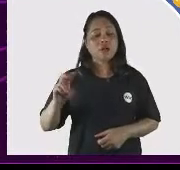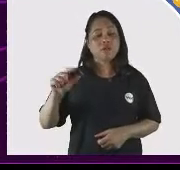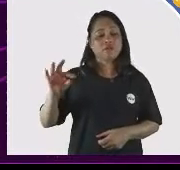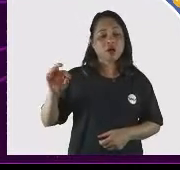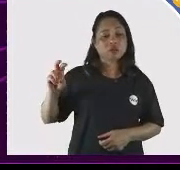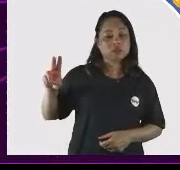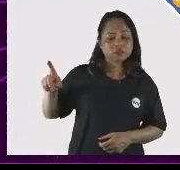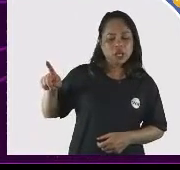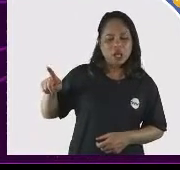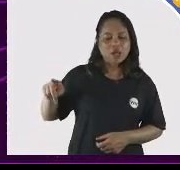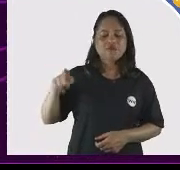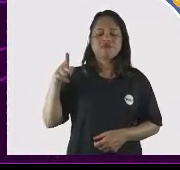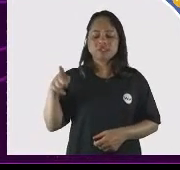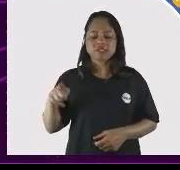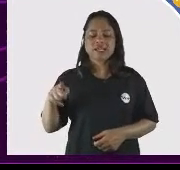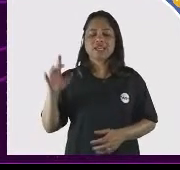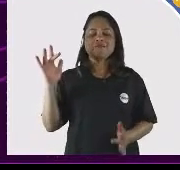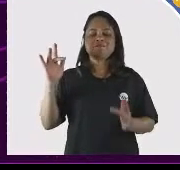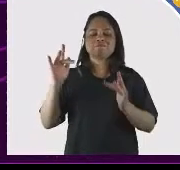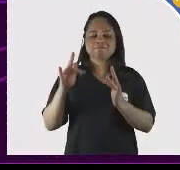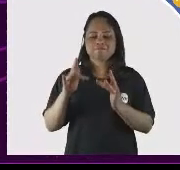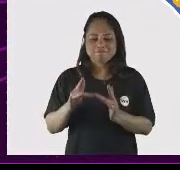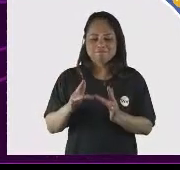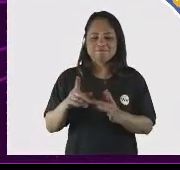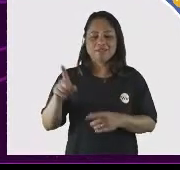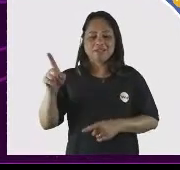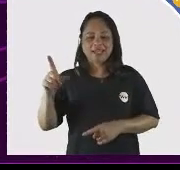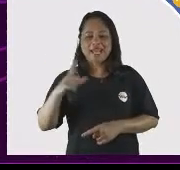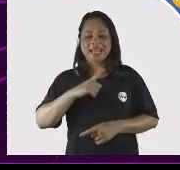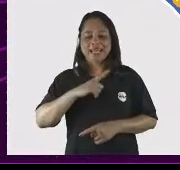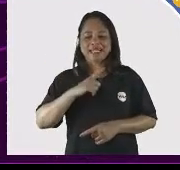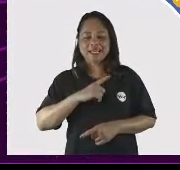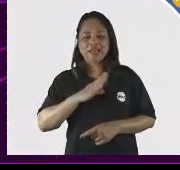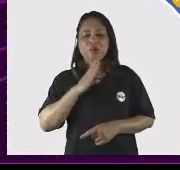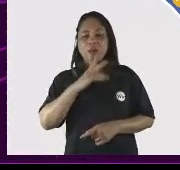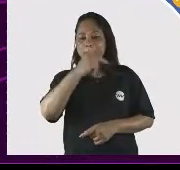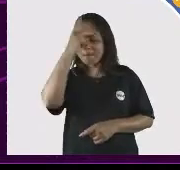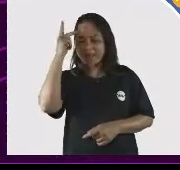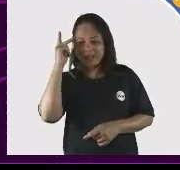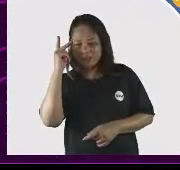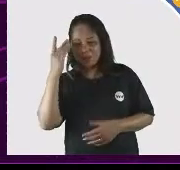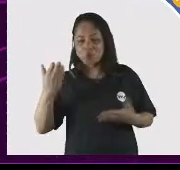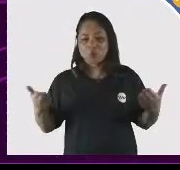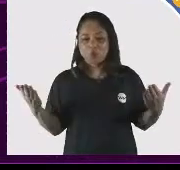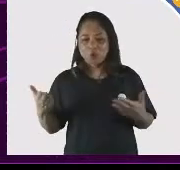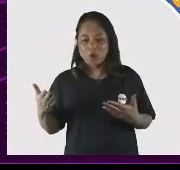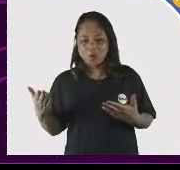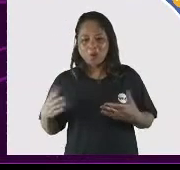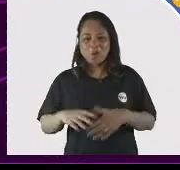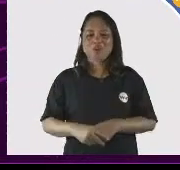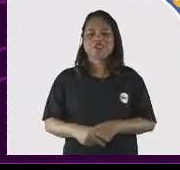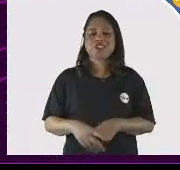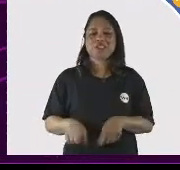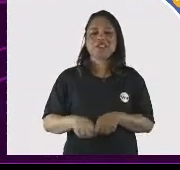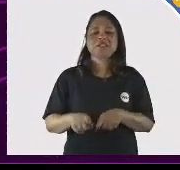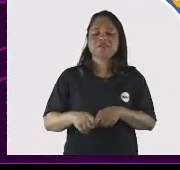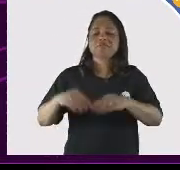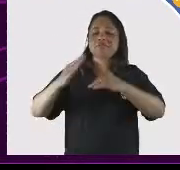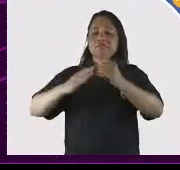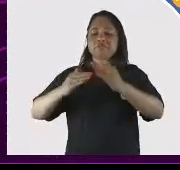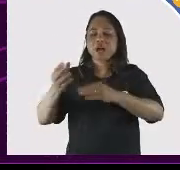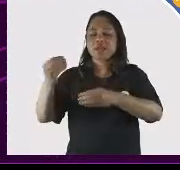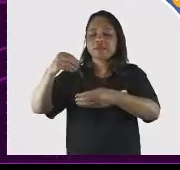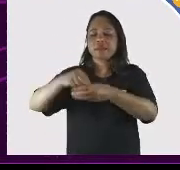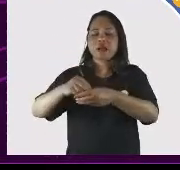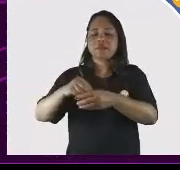muito ligado né na ponta com fruits com o perdão com operador né de transporte né você tá bem próximo das e velhos